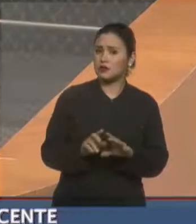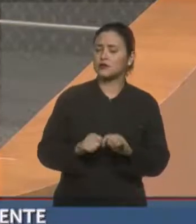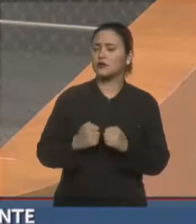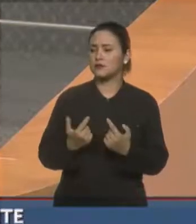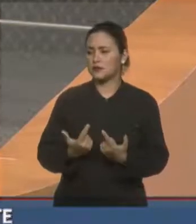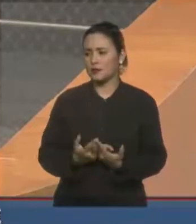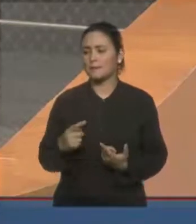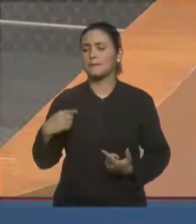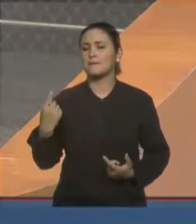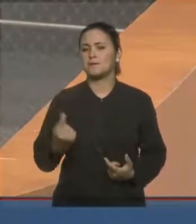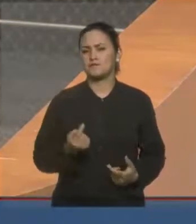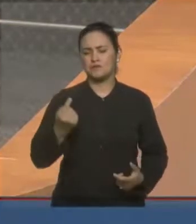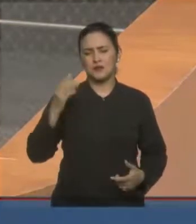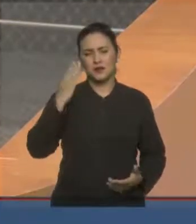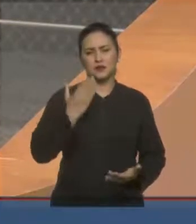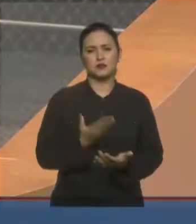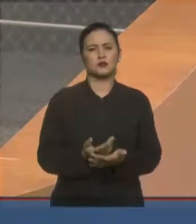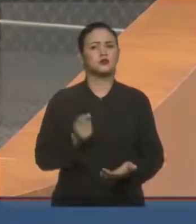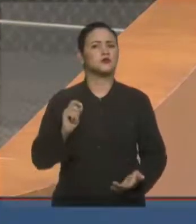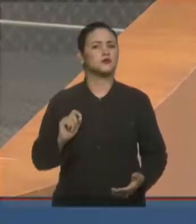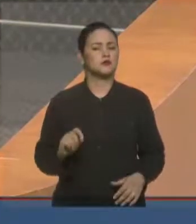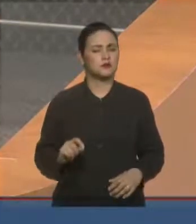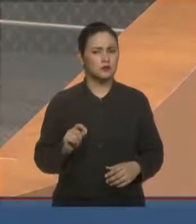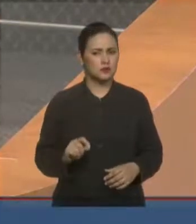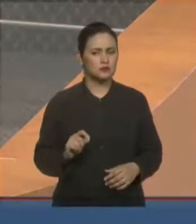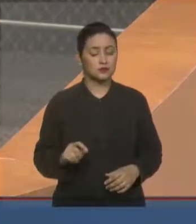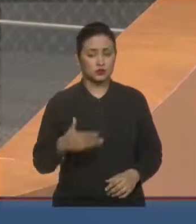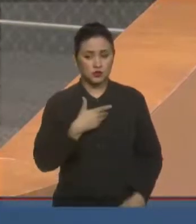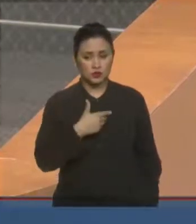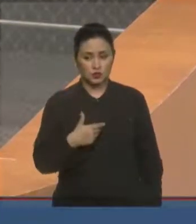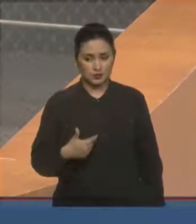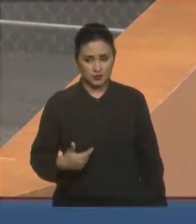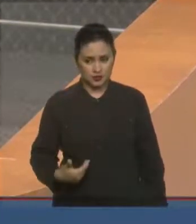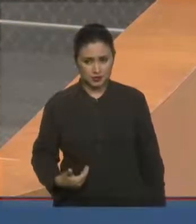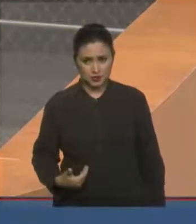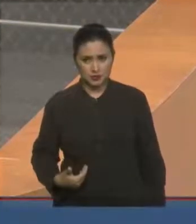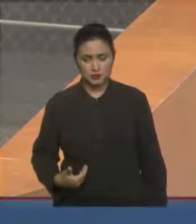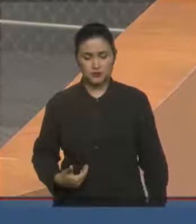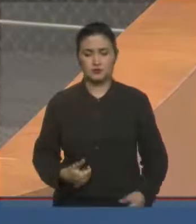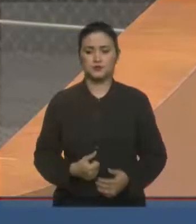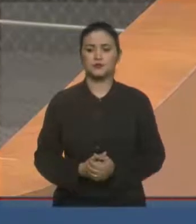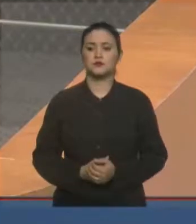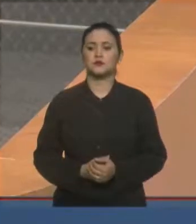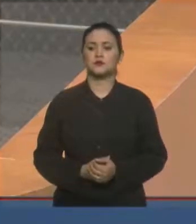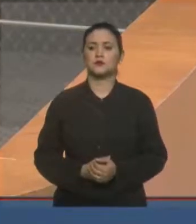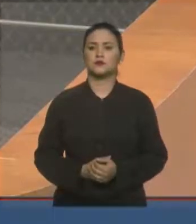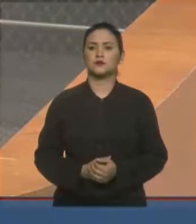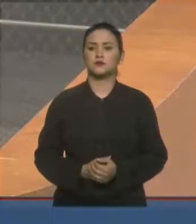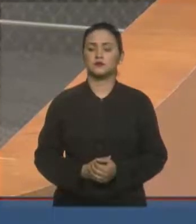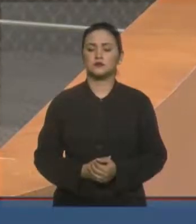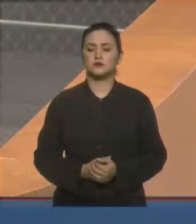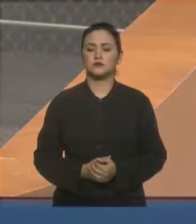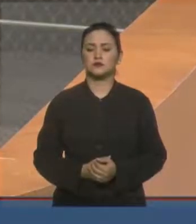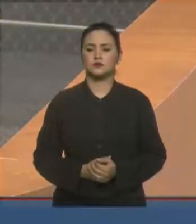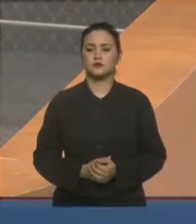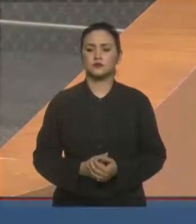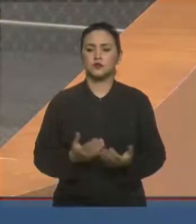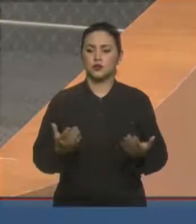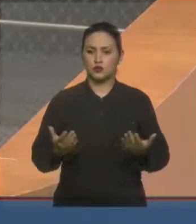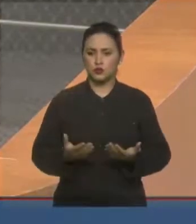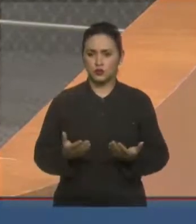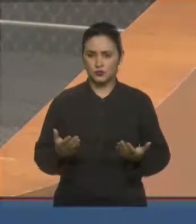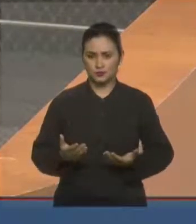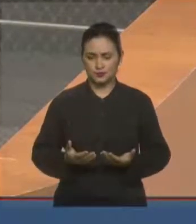que, com este governo e com os próximos, com as